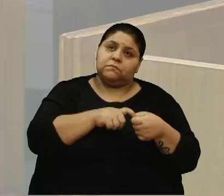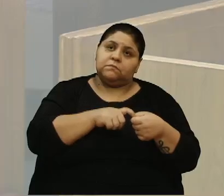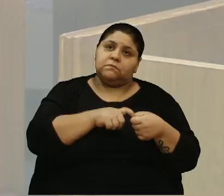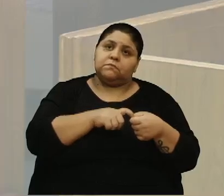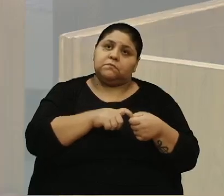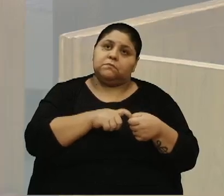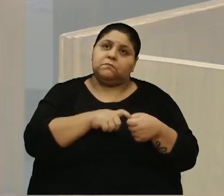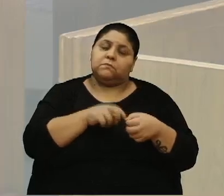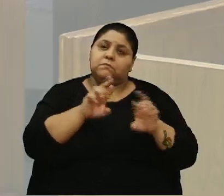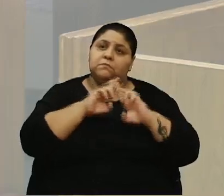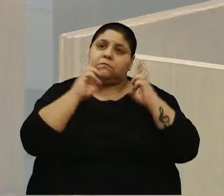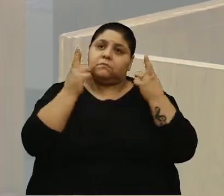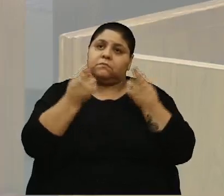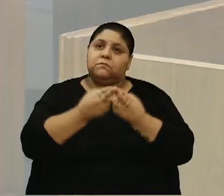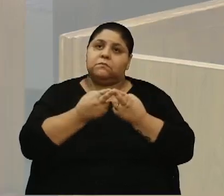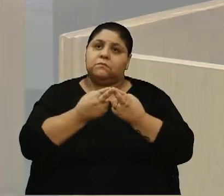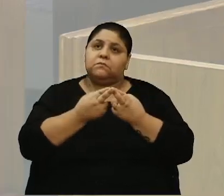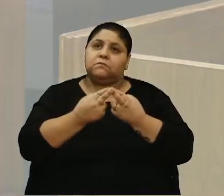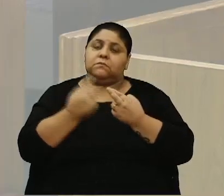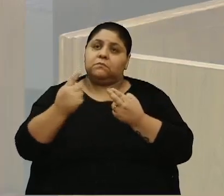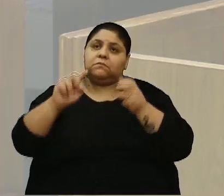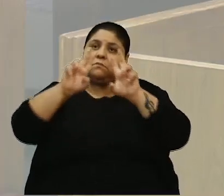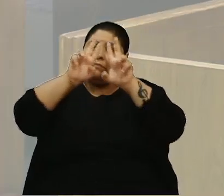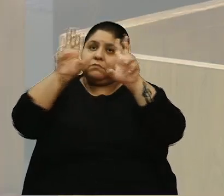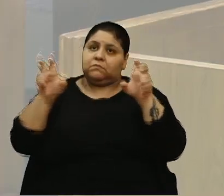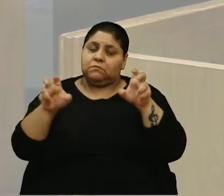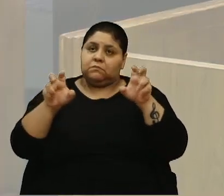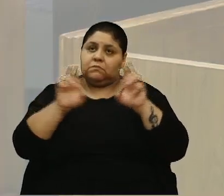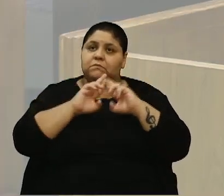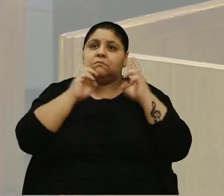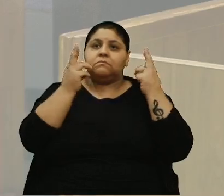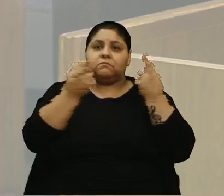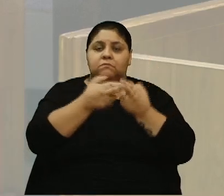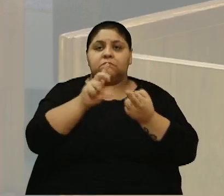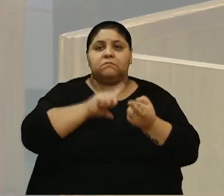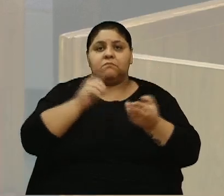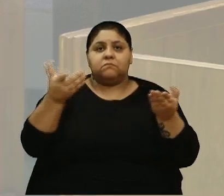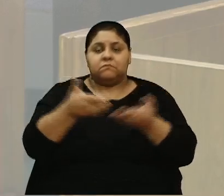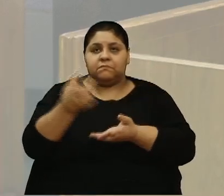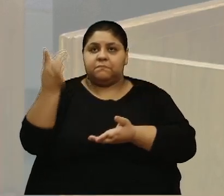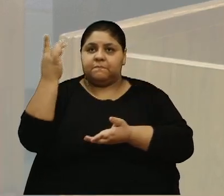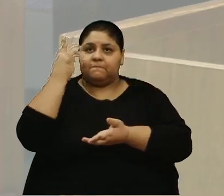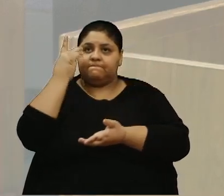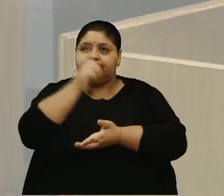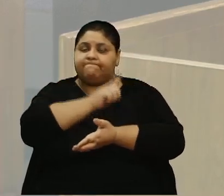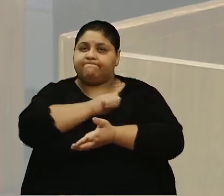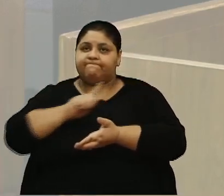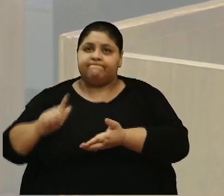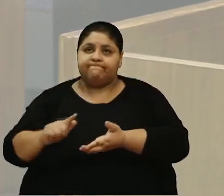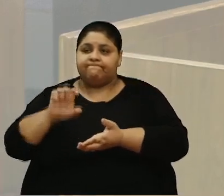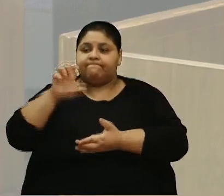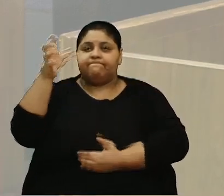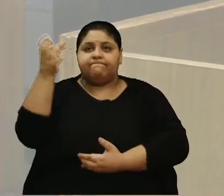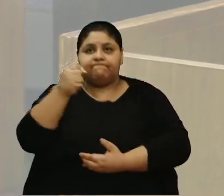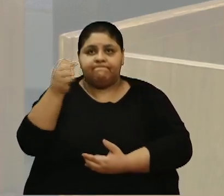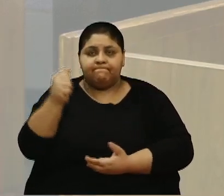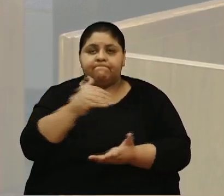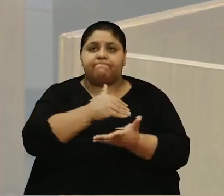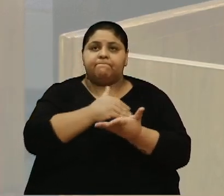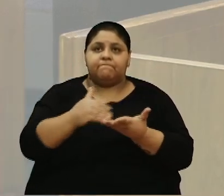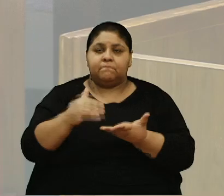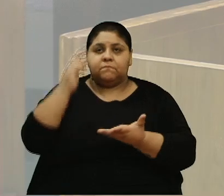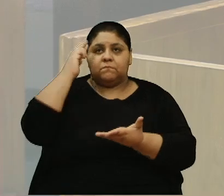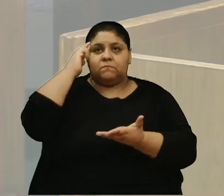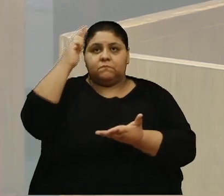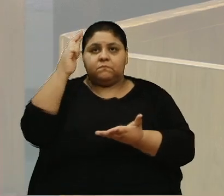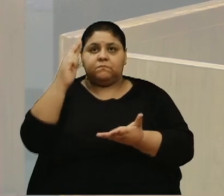pouco da reunião. E um dos temas tratados nessa reunião, que teve hoje a presença do governador Eduardo Leite, do secretário-chefe da Casa